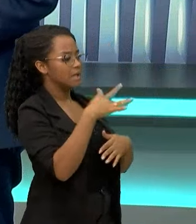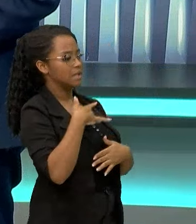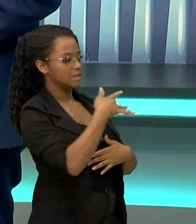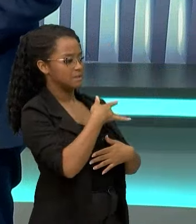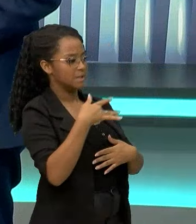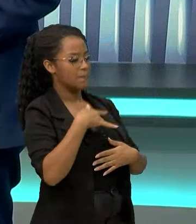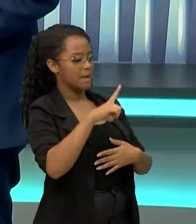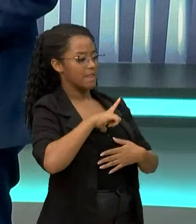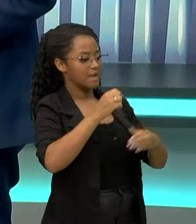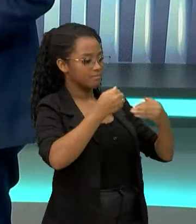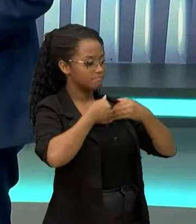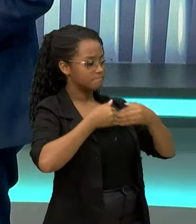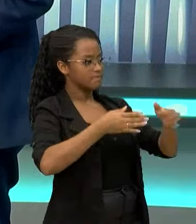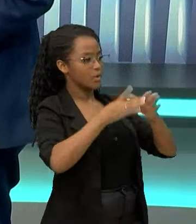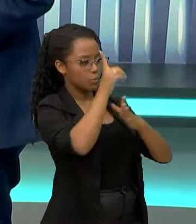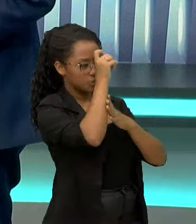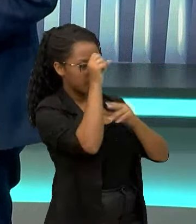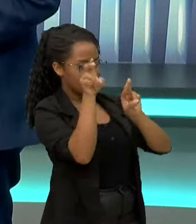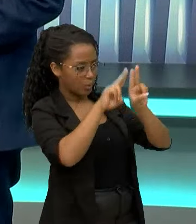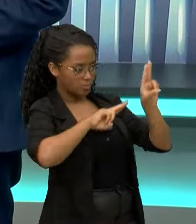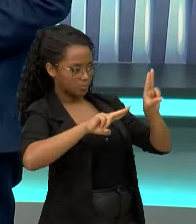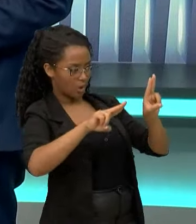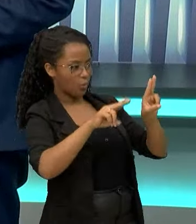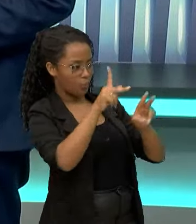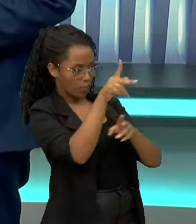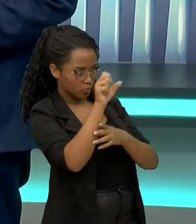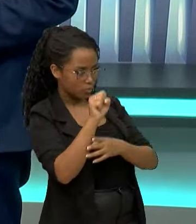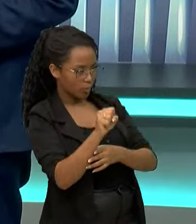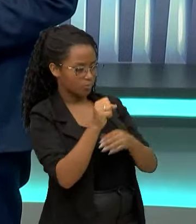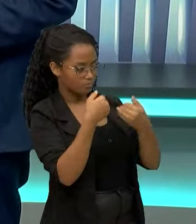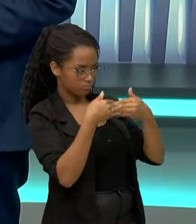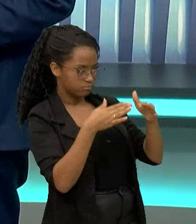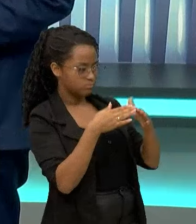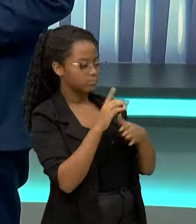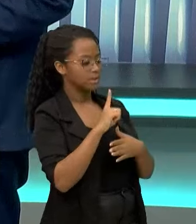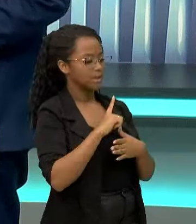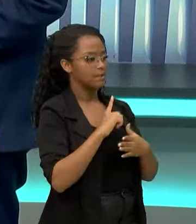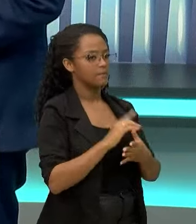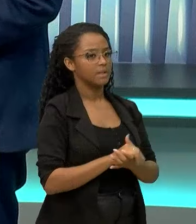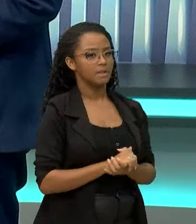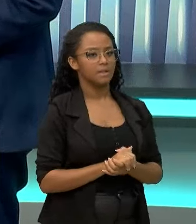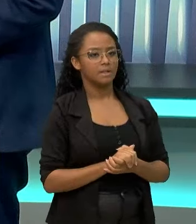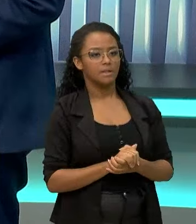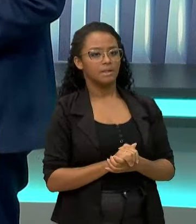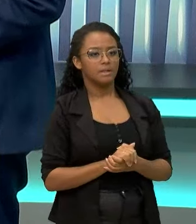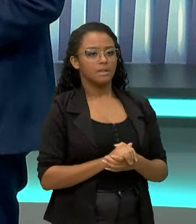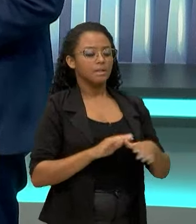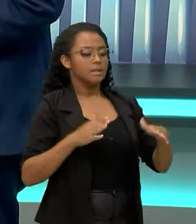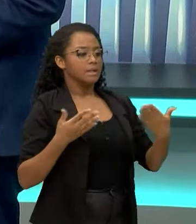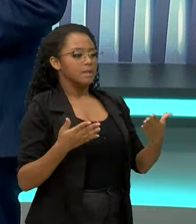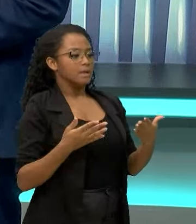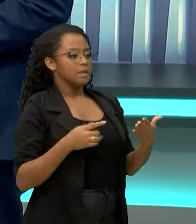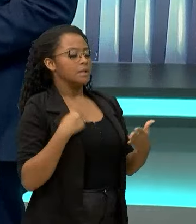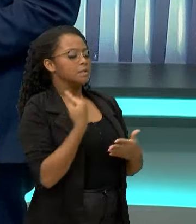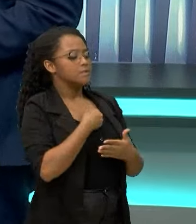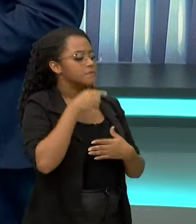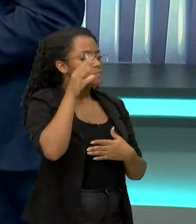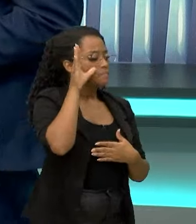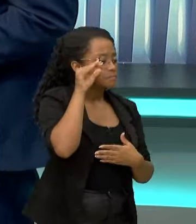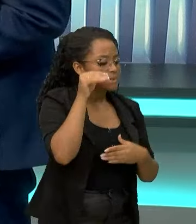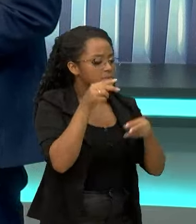inauguração da ampliação do Hospital de Clínicas da UFO, né, que a senhora, inclusive, acompanhou. E a gente vem acompanhando